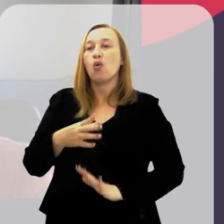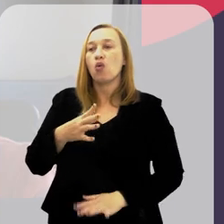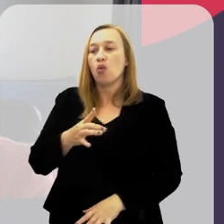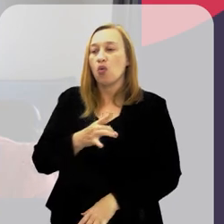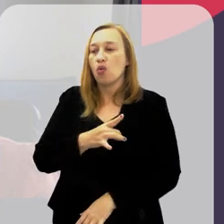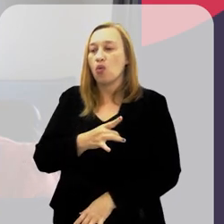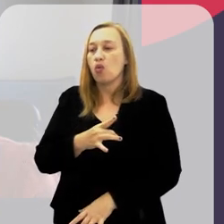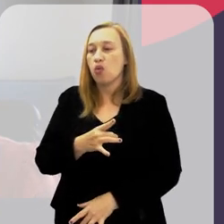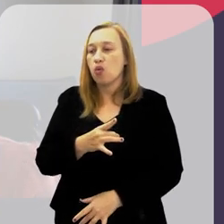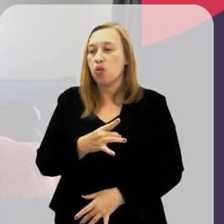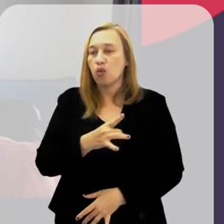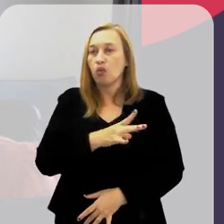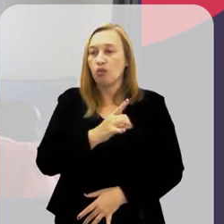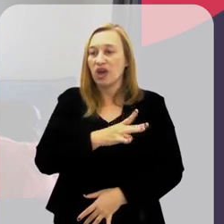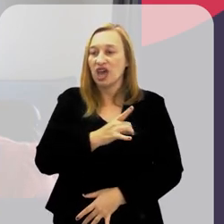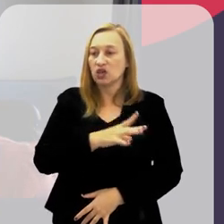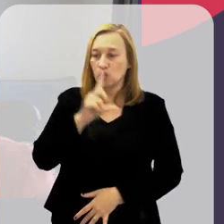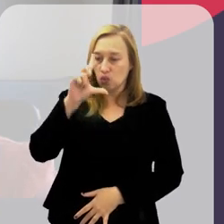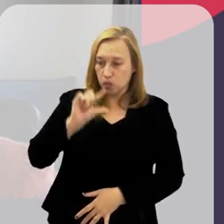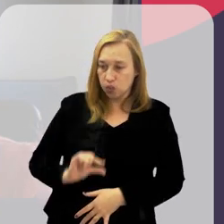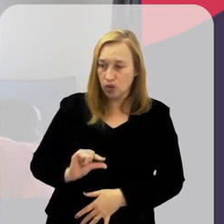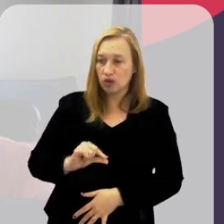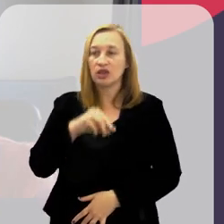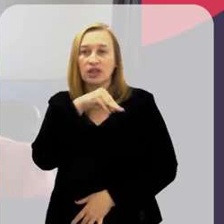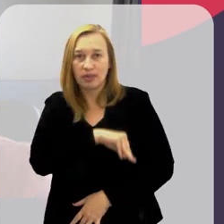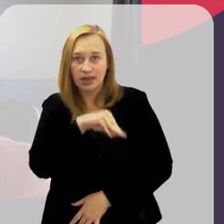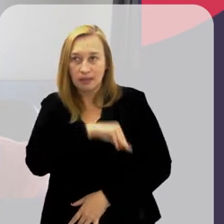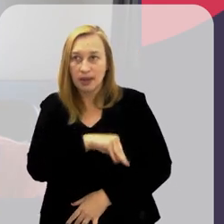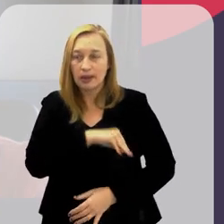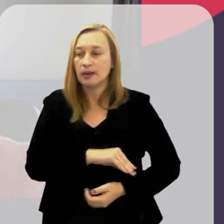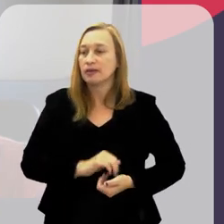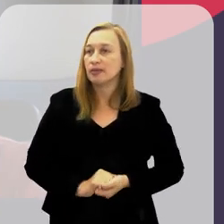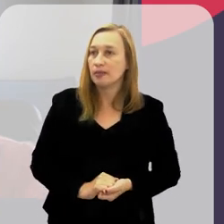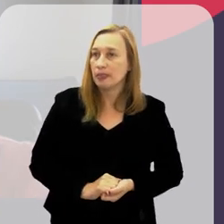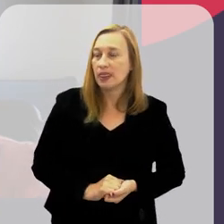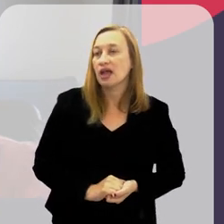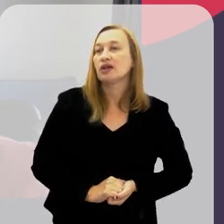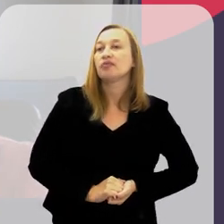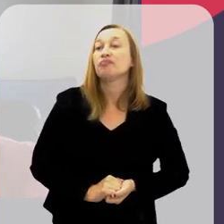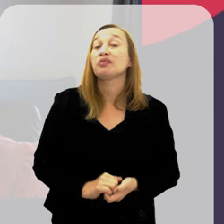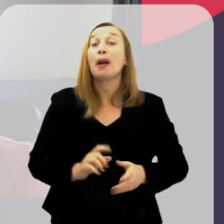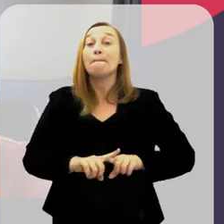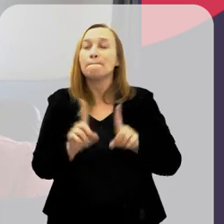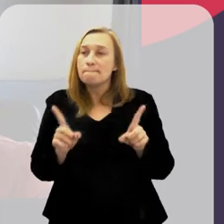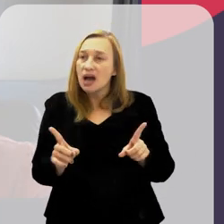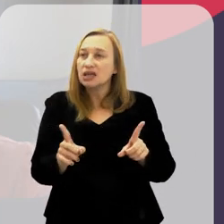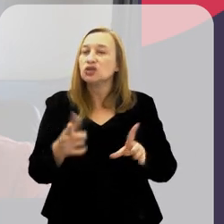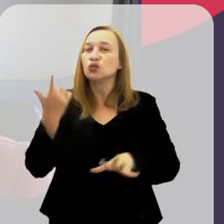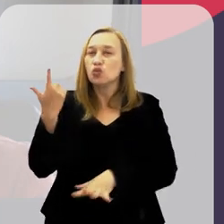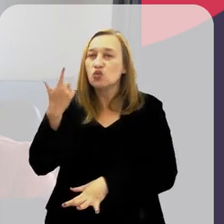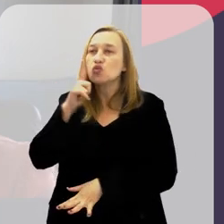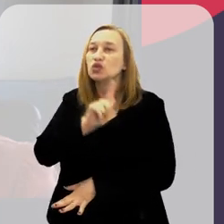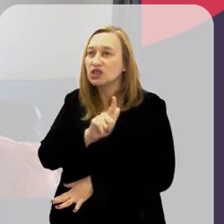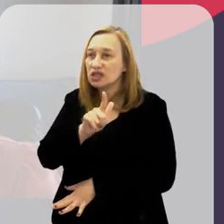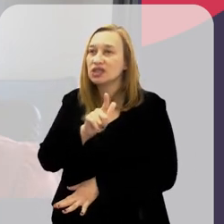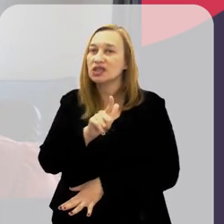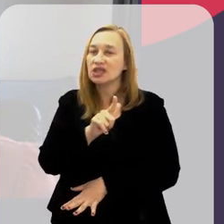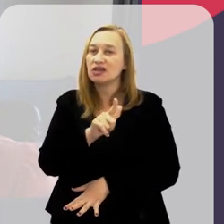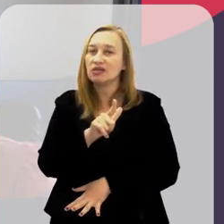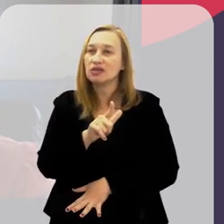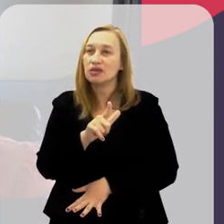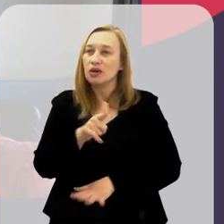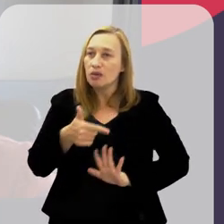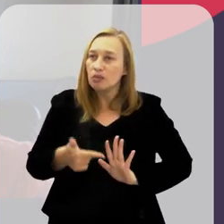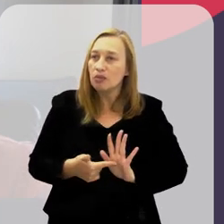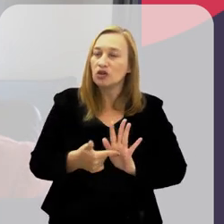um jogo, mas essa era uma etapa posterior, mas a gente não conseguiu. Mas a gente conseguiu gerar